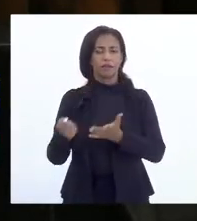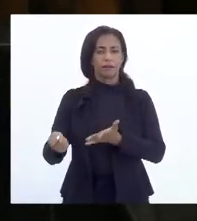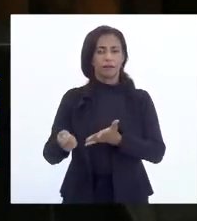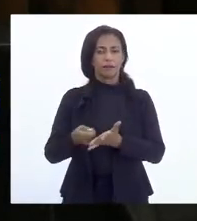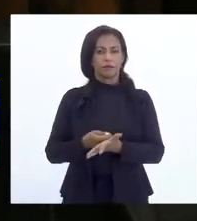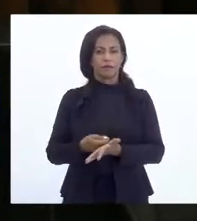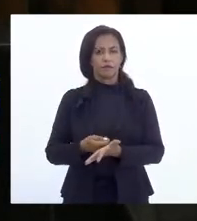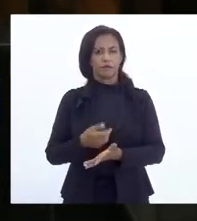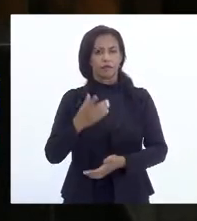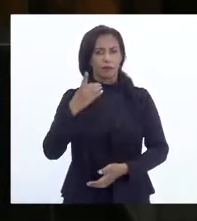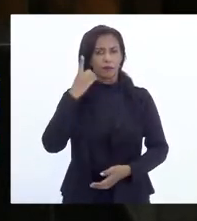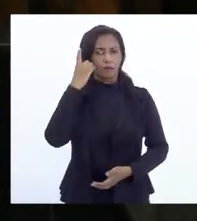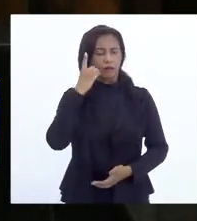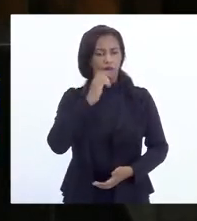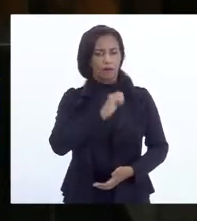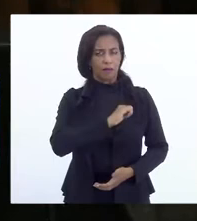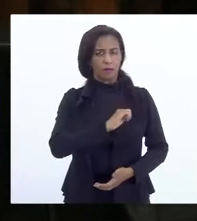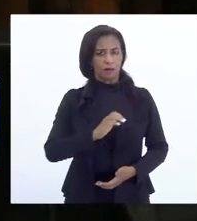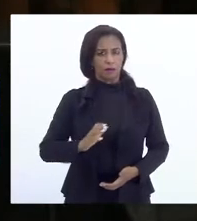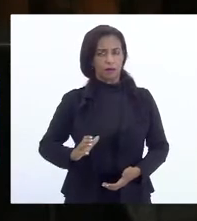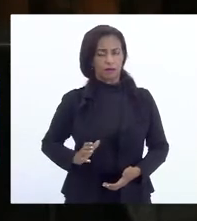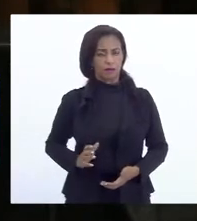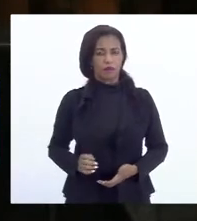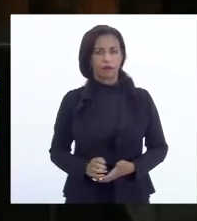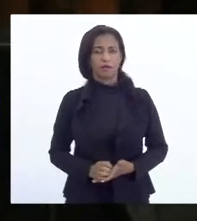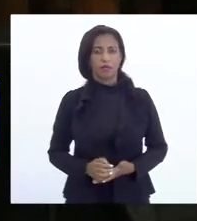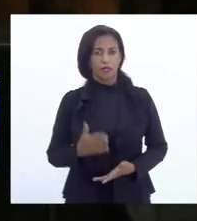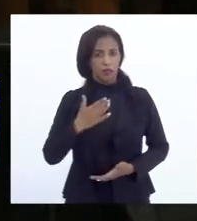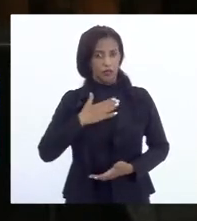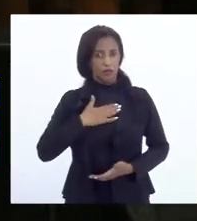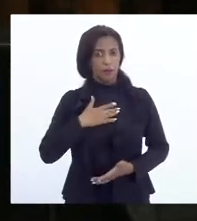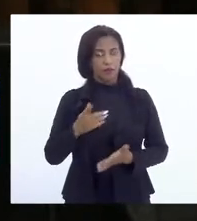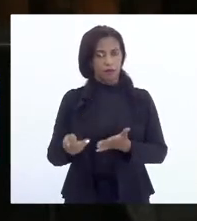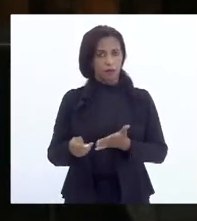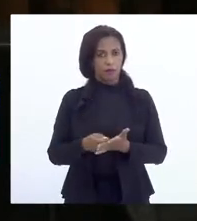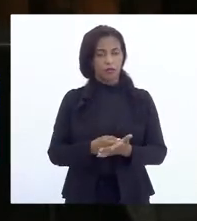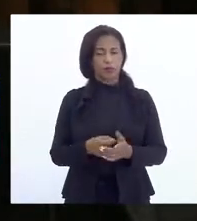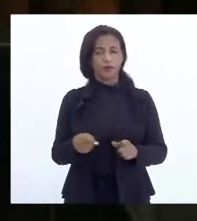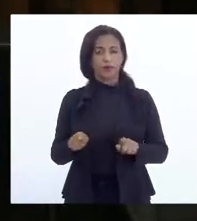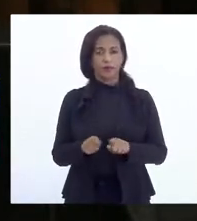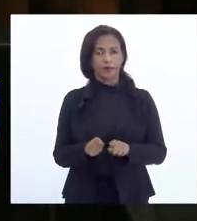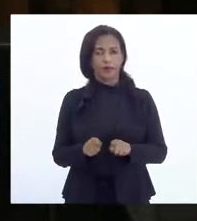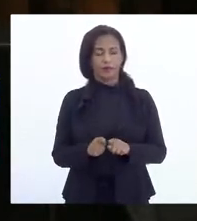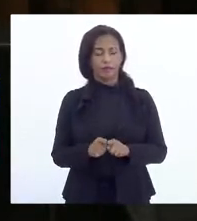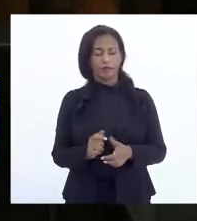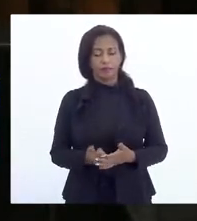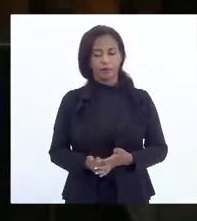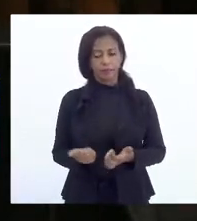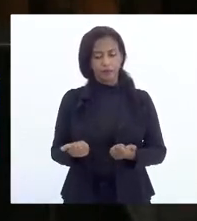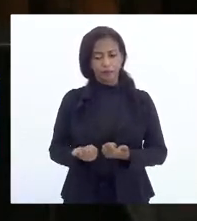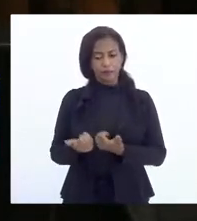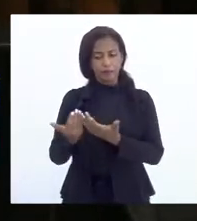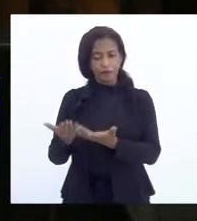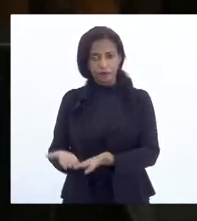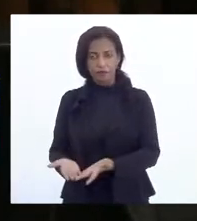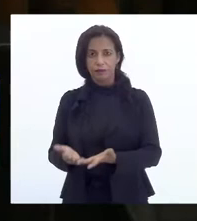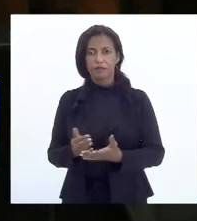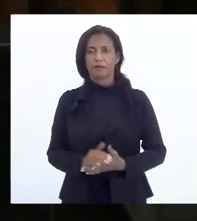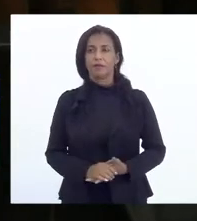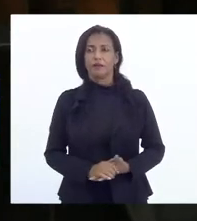do deputado André Siciliano, e de minha autoria. E foi oferecida